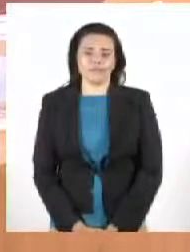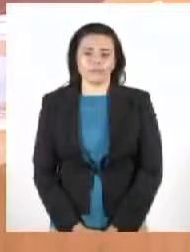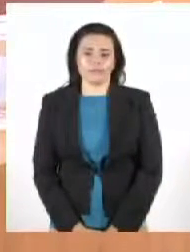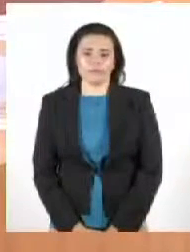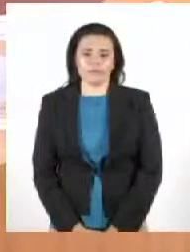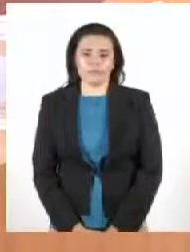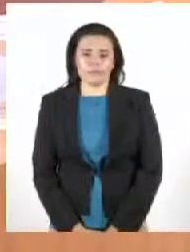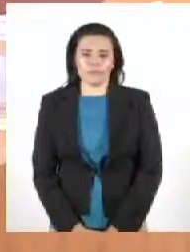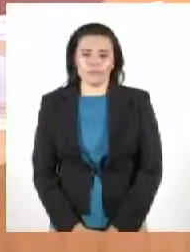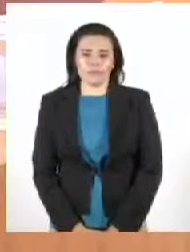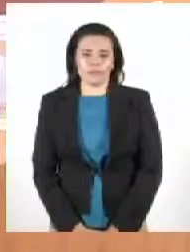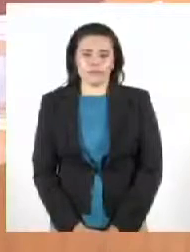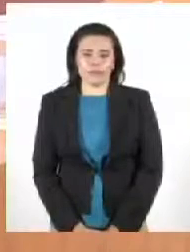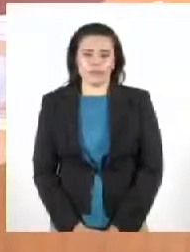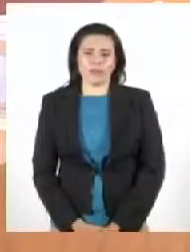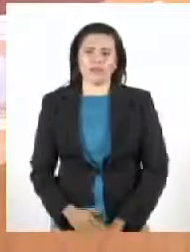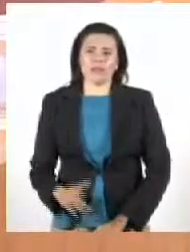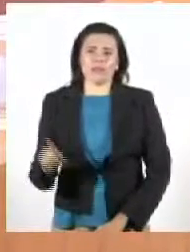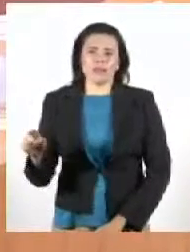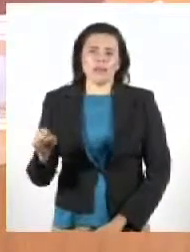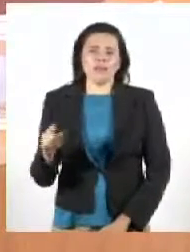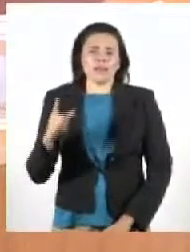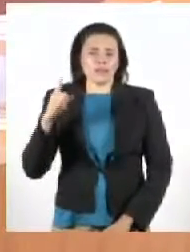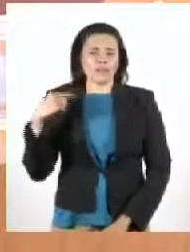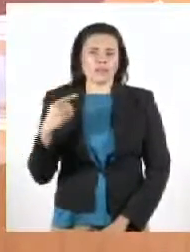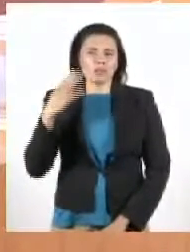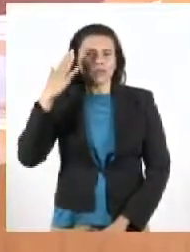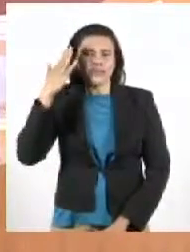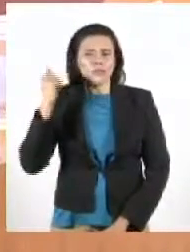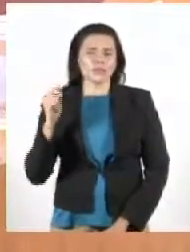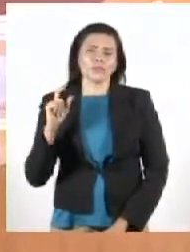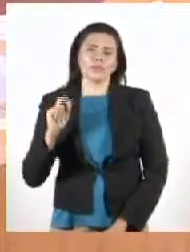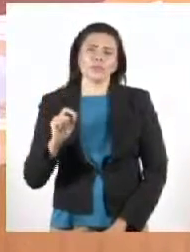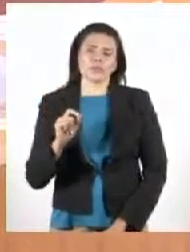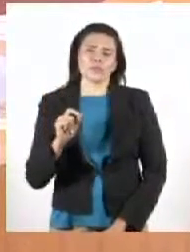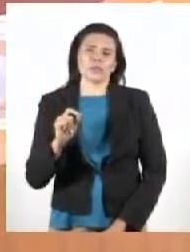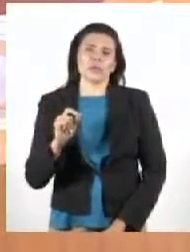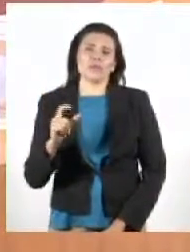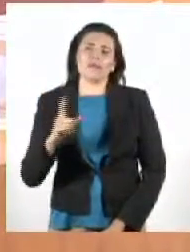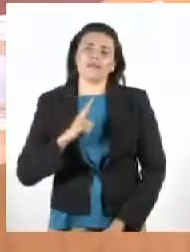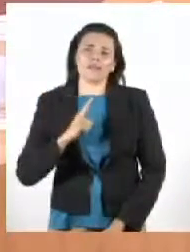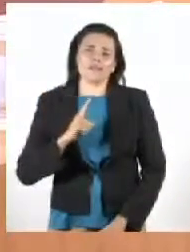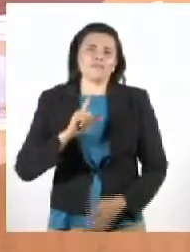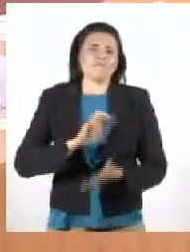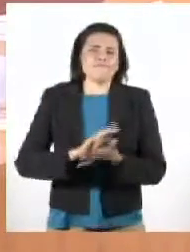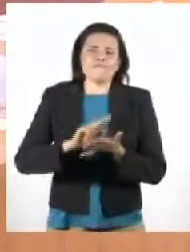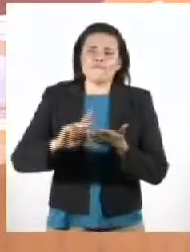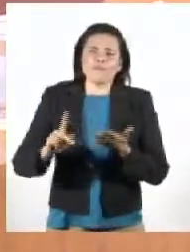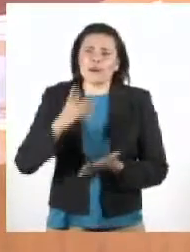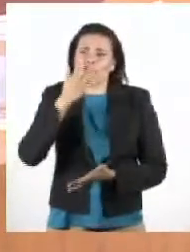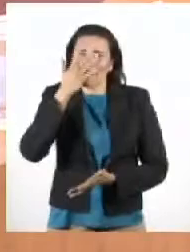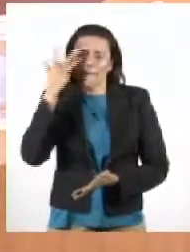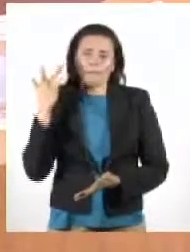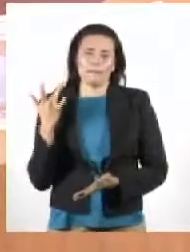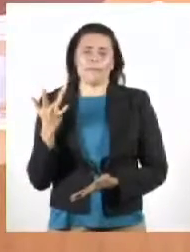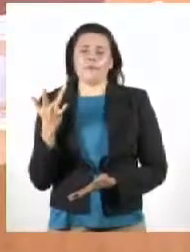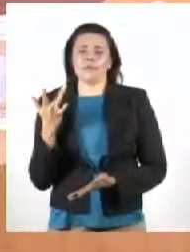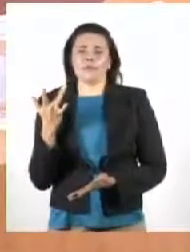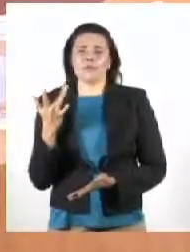Com a folha de pagamento do governo cheio de mensalões?